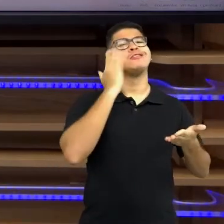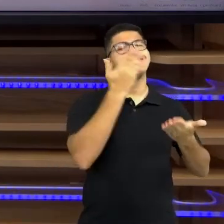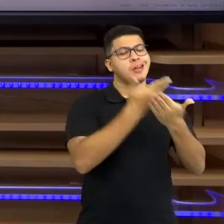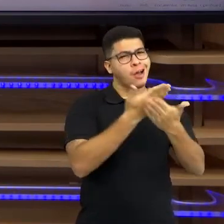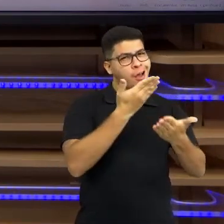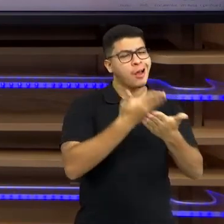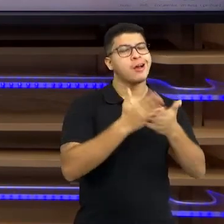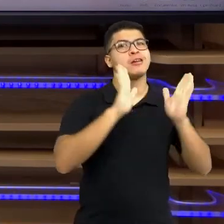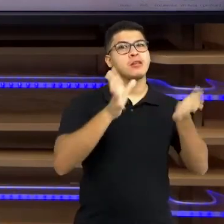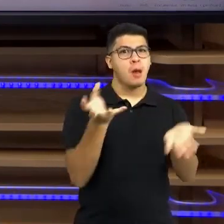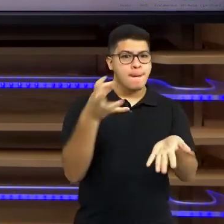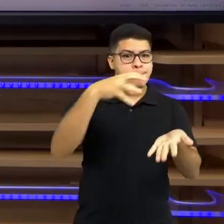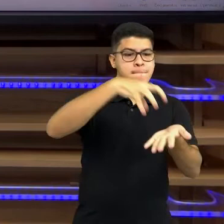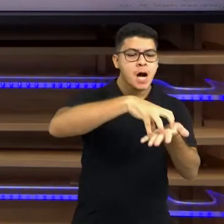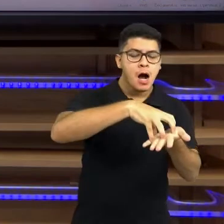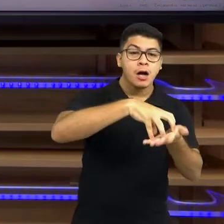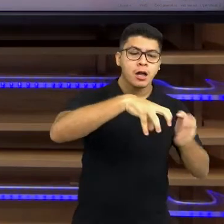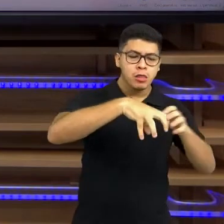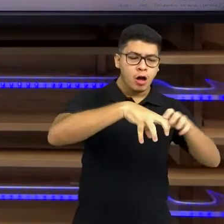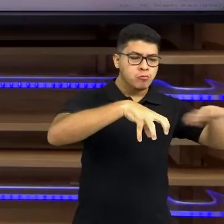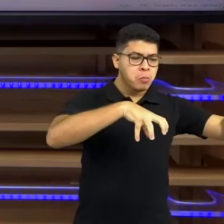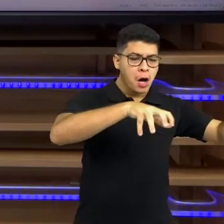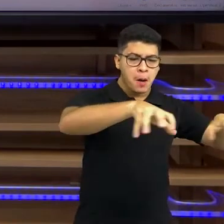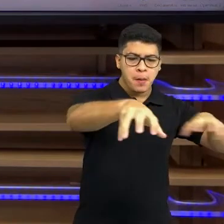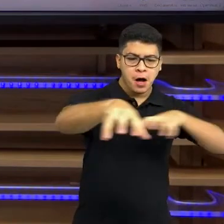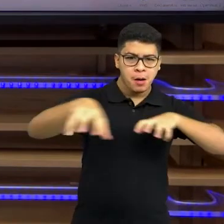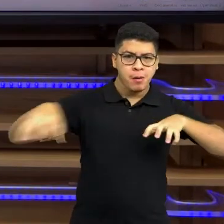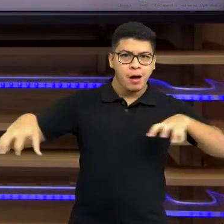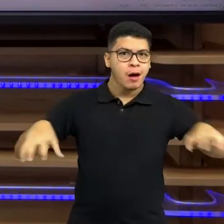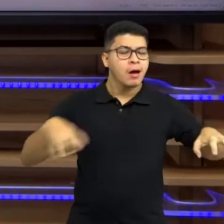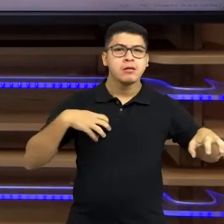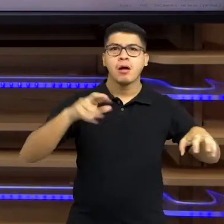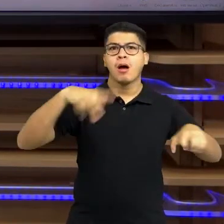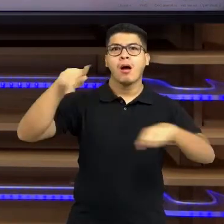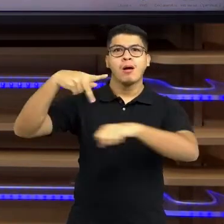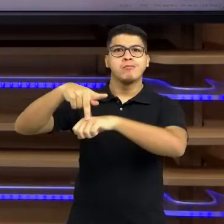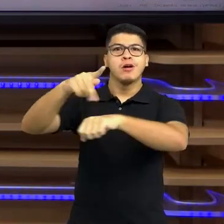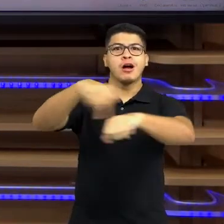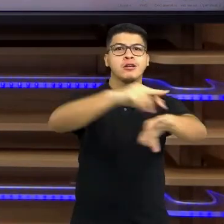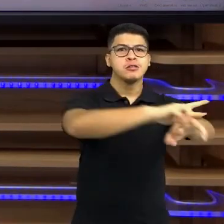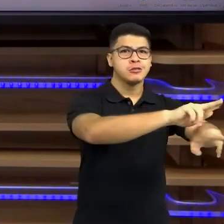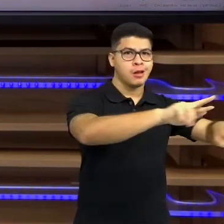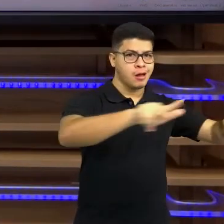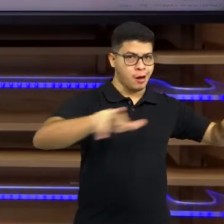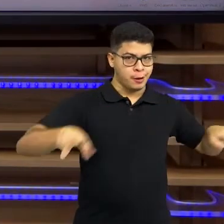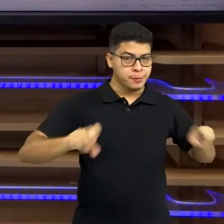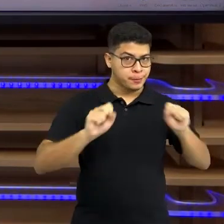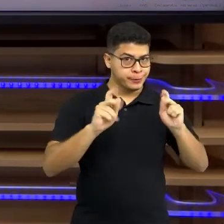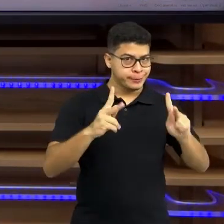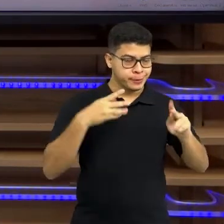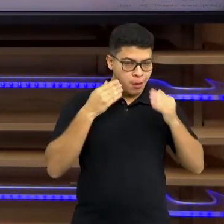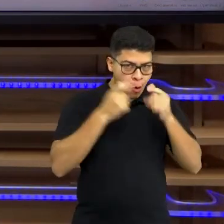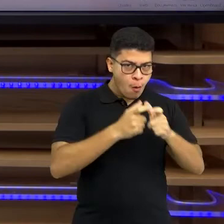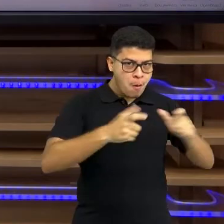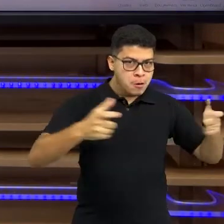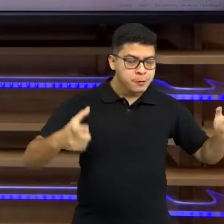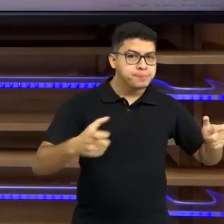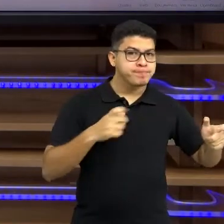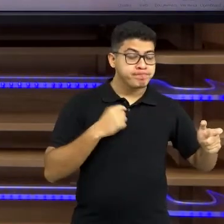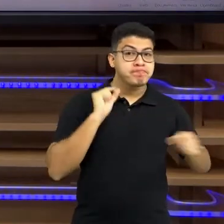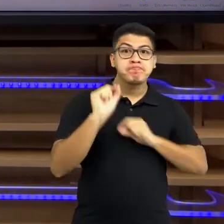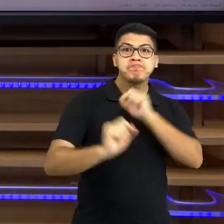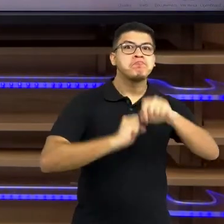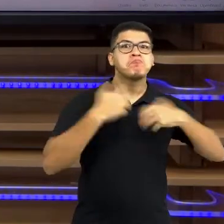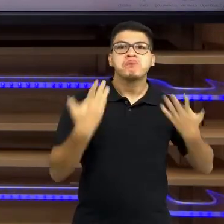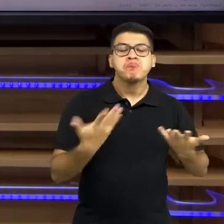uma sede, várias filiais em outros países, então tem uma presença internacional muito grande. Nessa questão de número